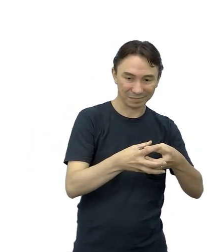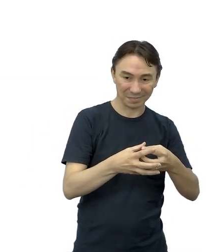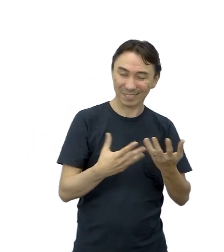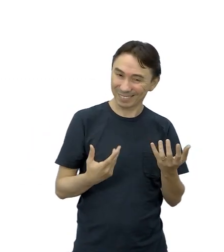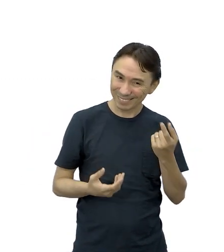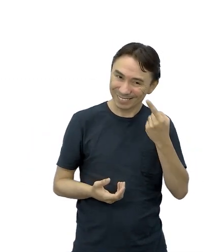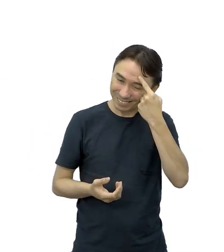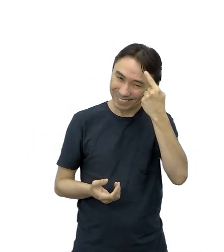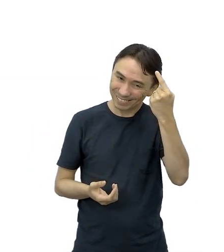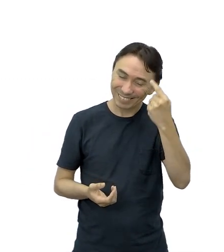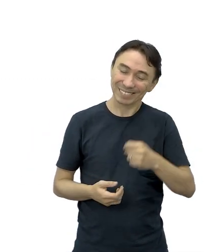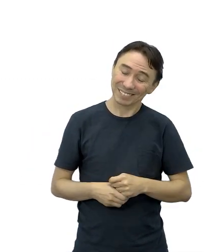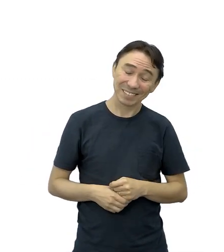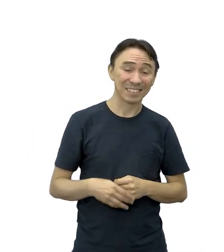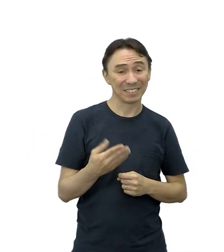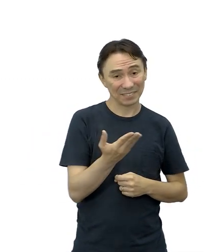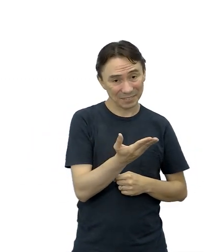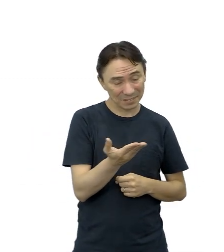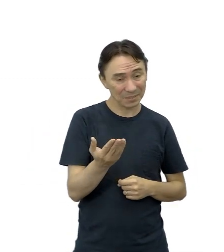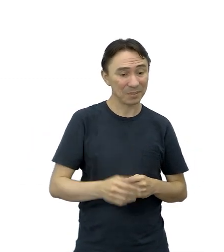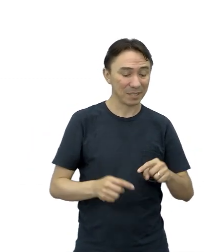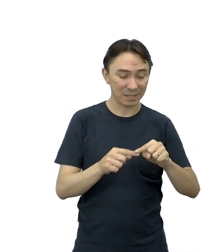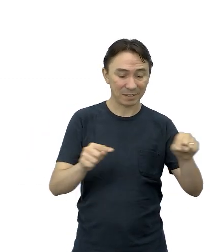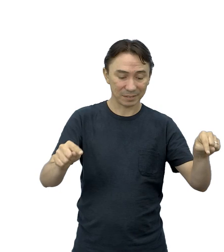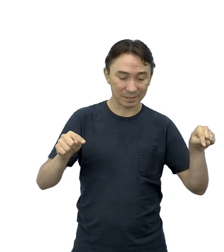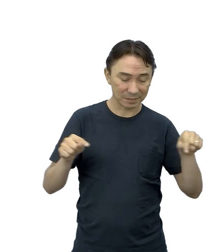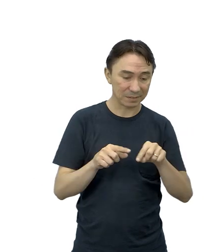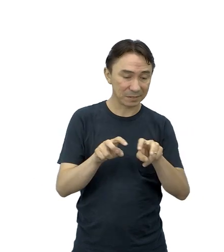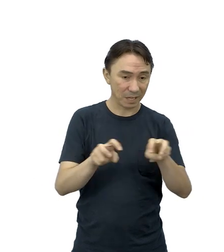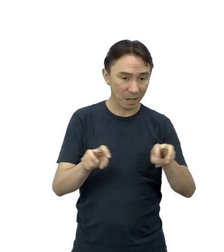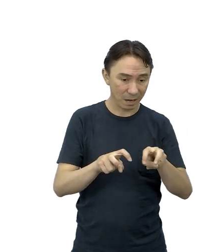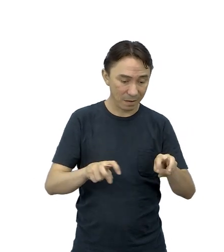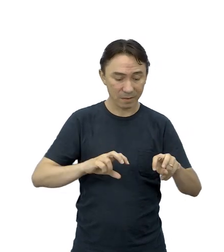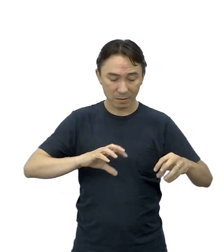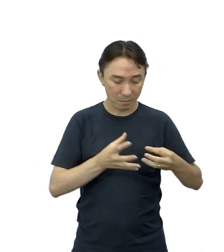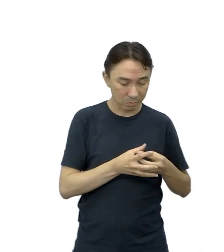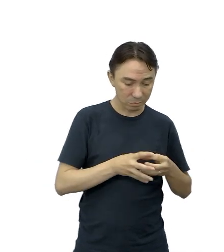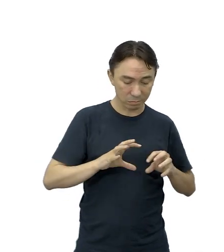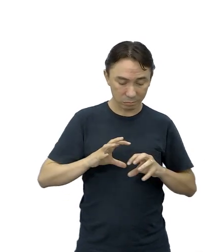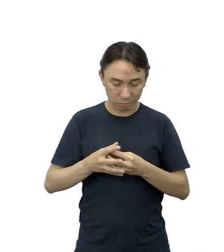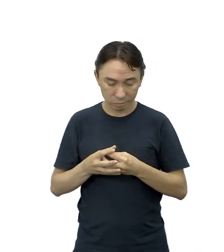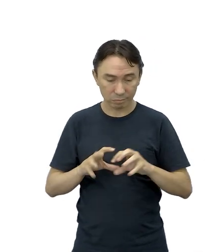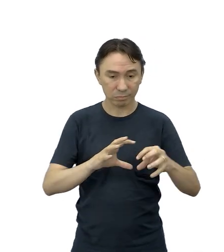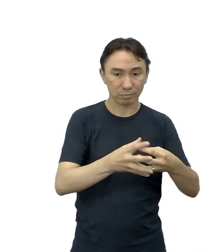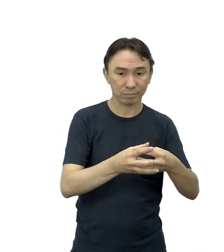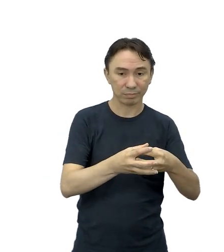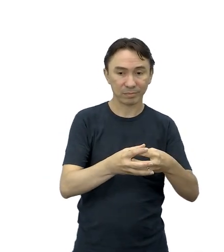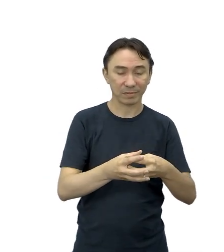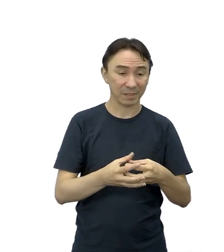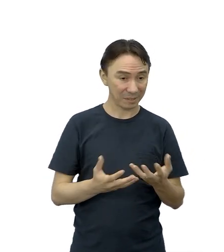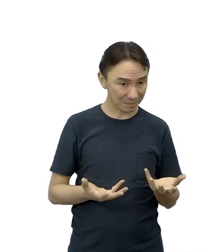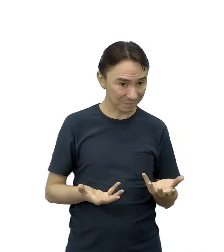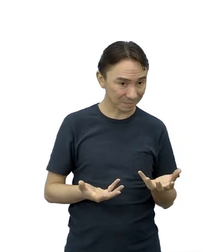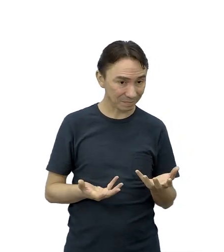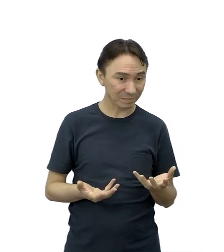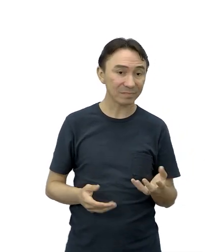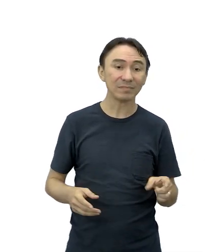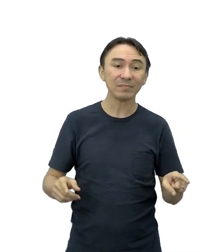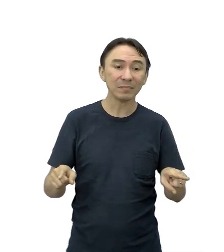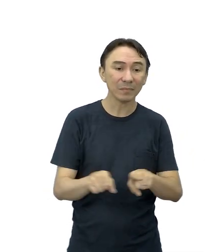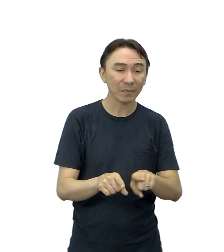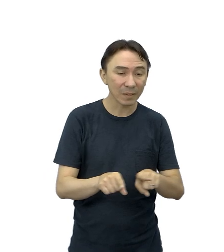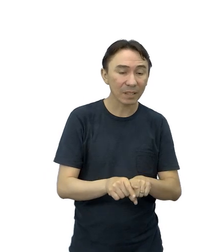para a gestão da sua sala de aula na sua escola. Ela ensina também a aprender